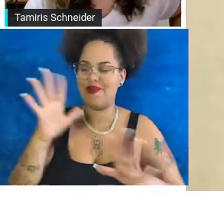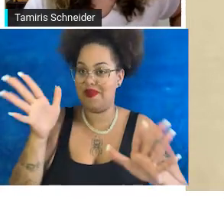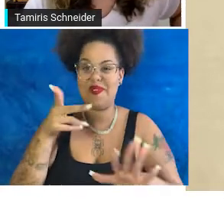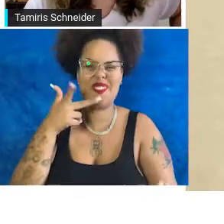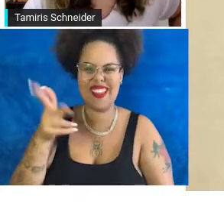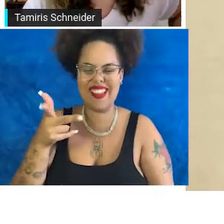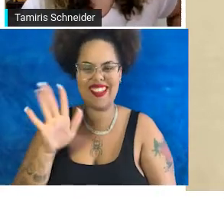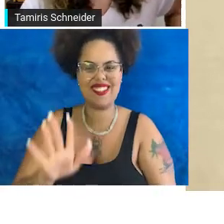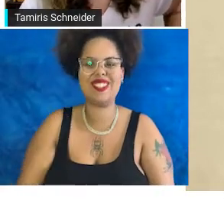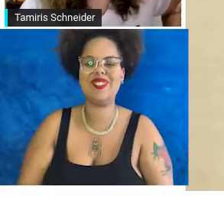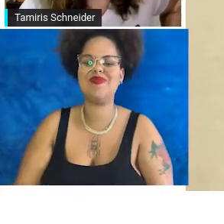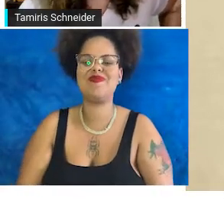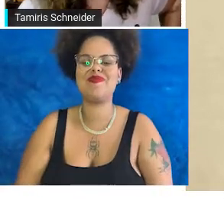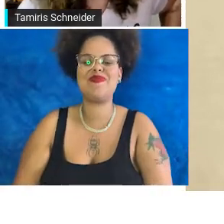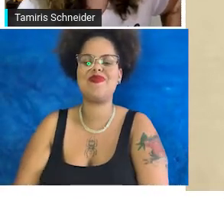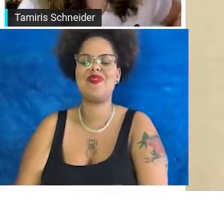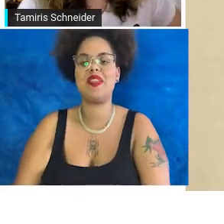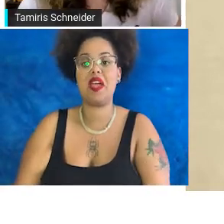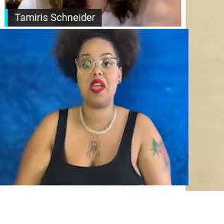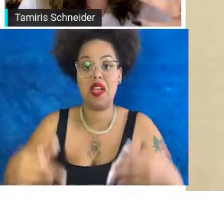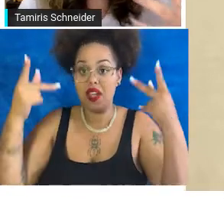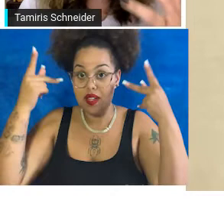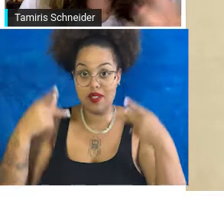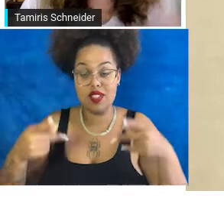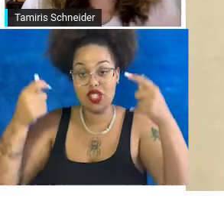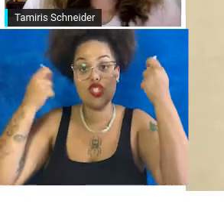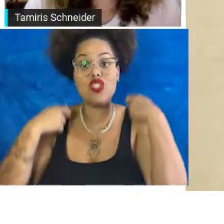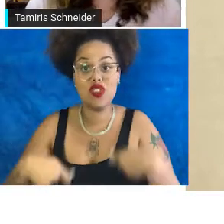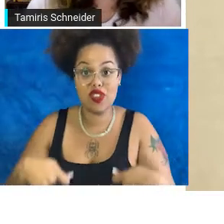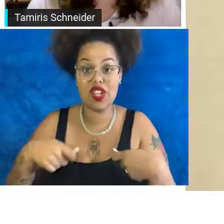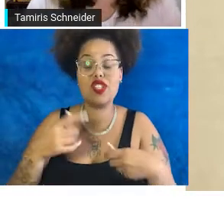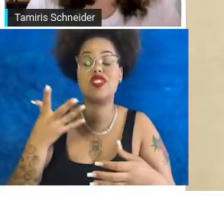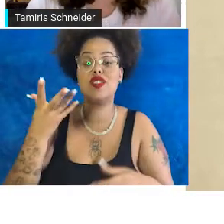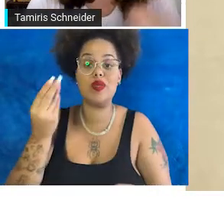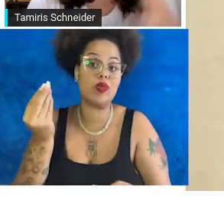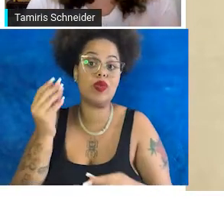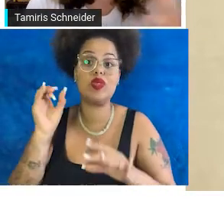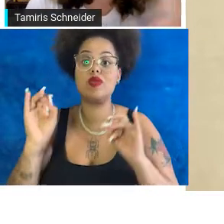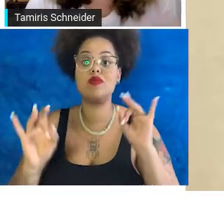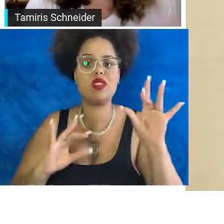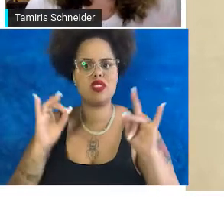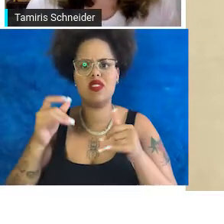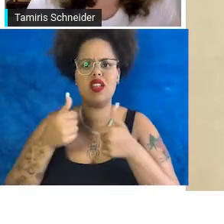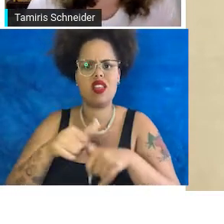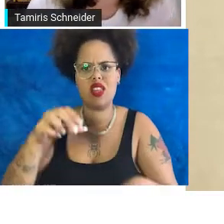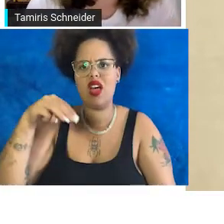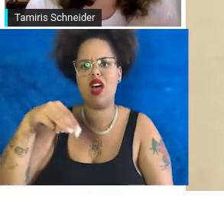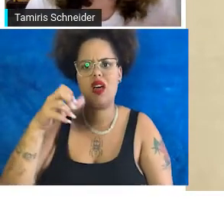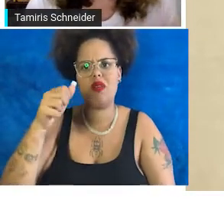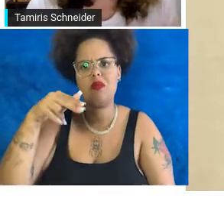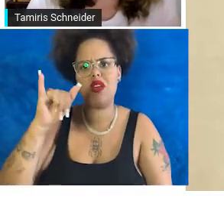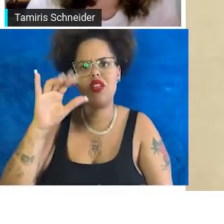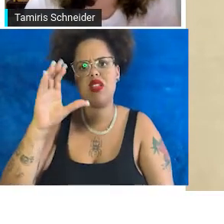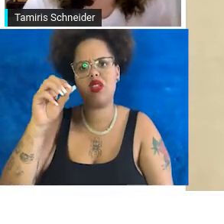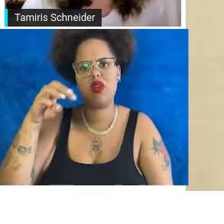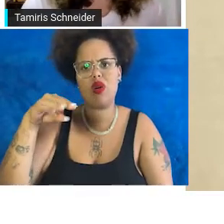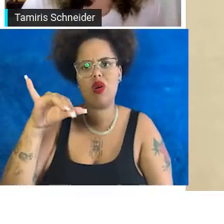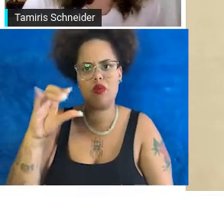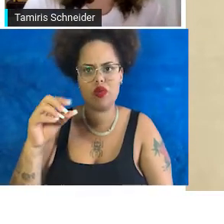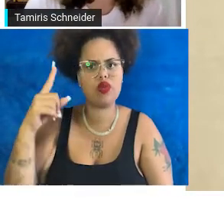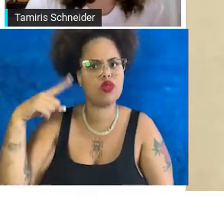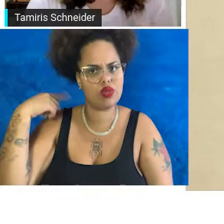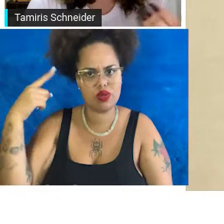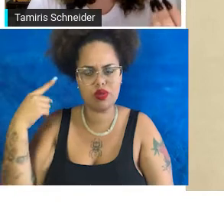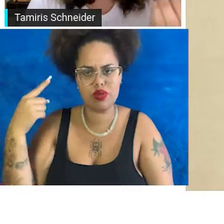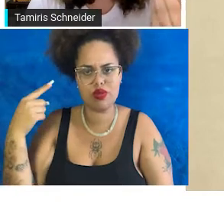ai, meu Deus! A personagem se veste de uma forma muito específica, ela tá no manicômio, ela tá num ambiente que ela tá de